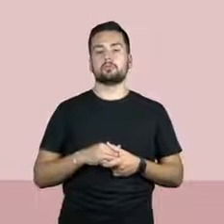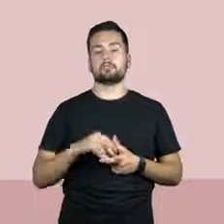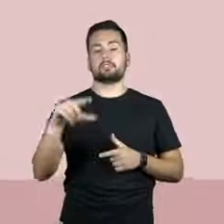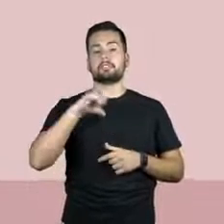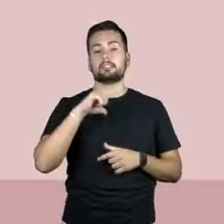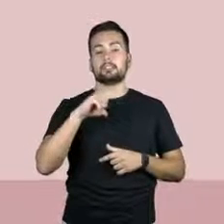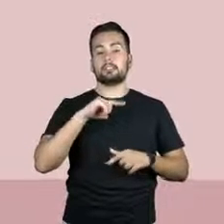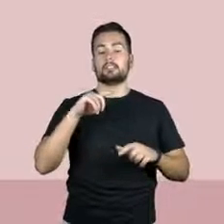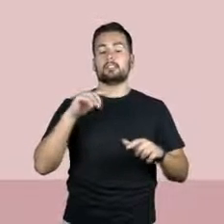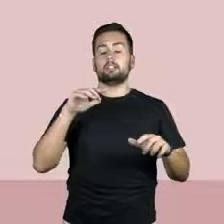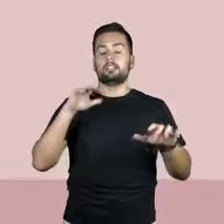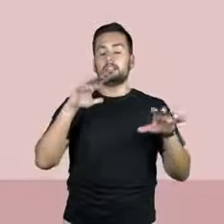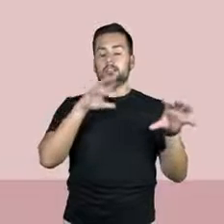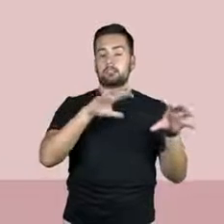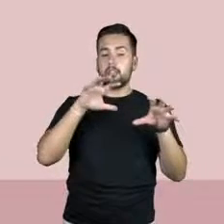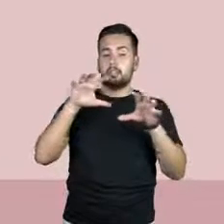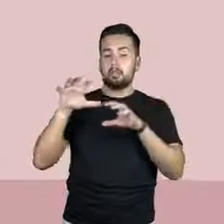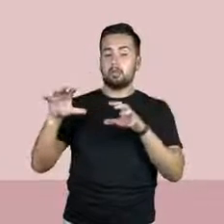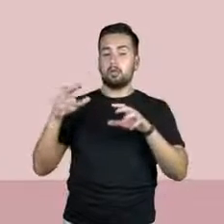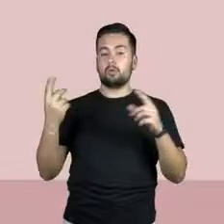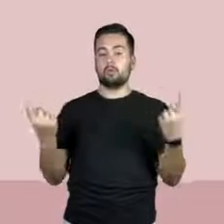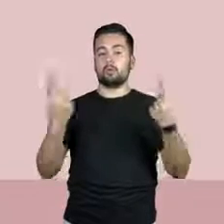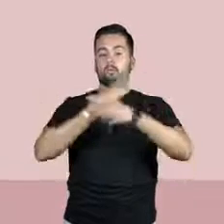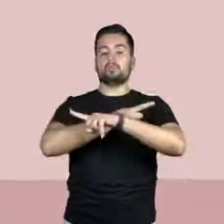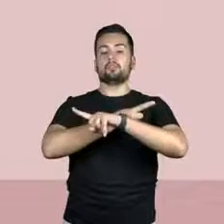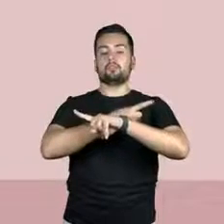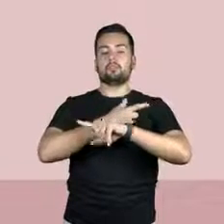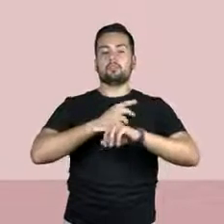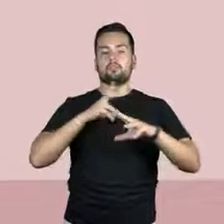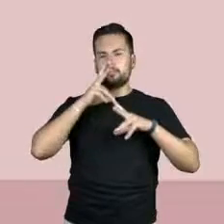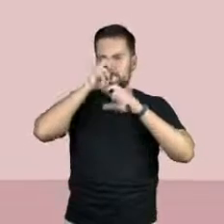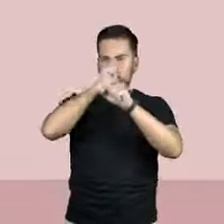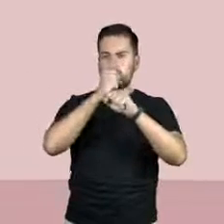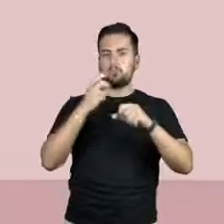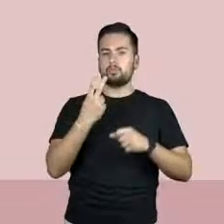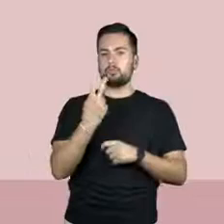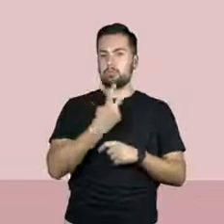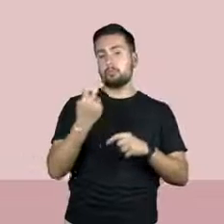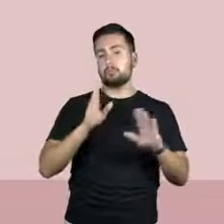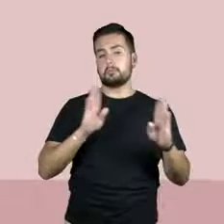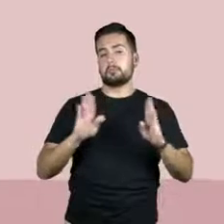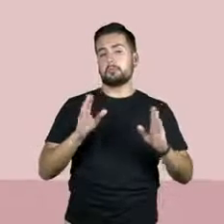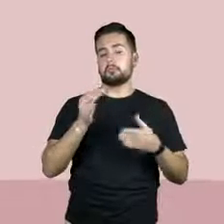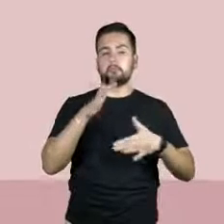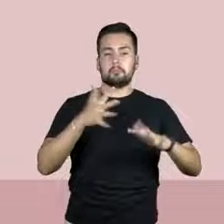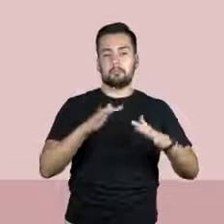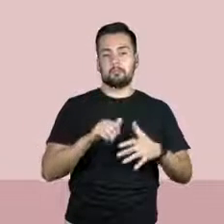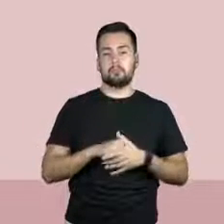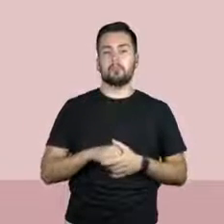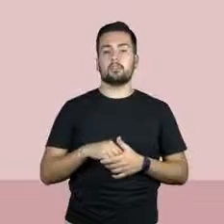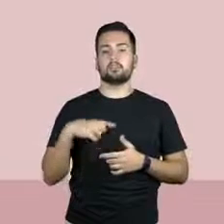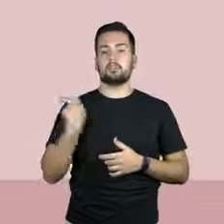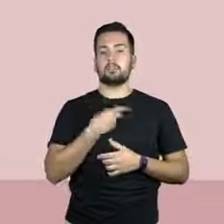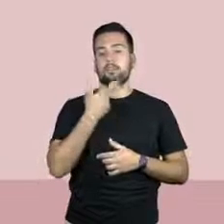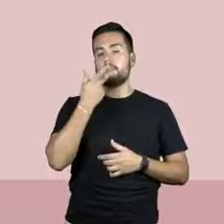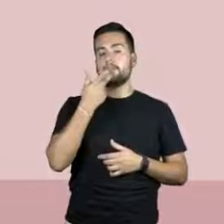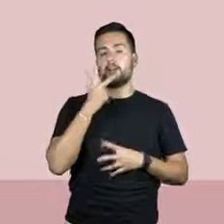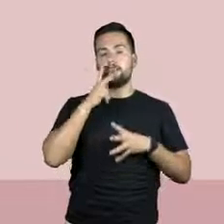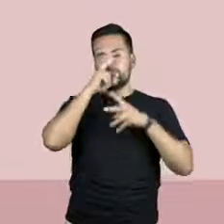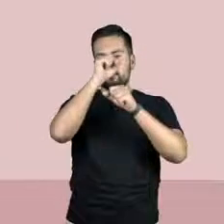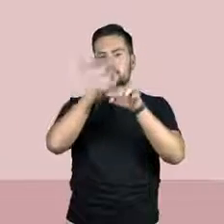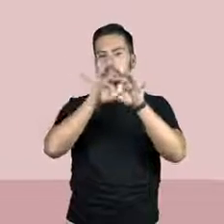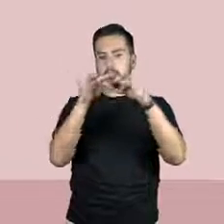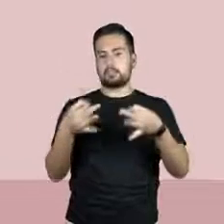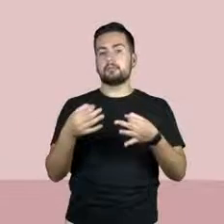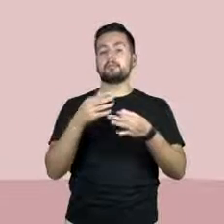tensões opostas, tá? Ou duas forças, ou dois momentos, inclusive. Forças, vamos chamar de forças aqui para ficar um pouco mais